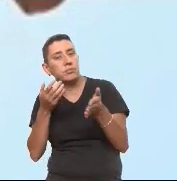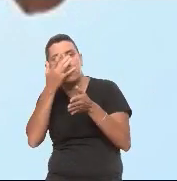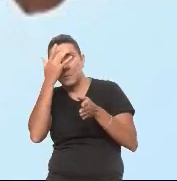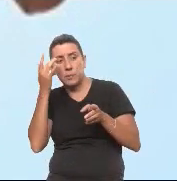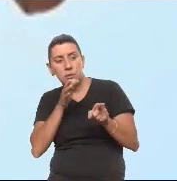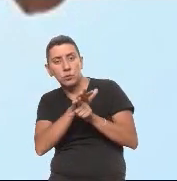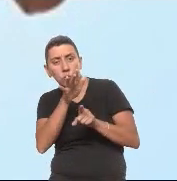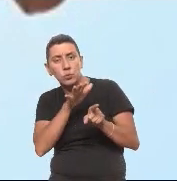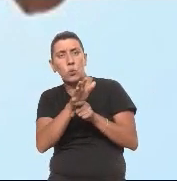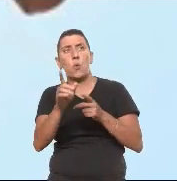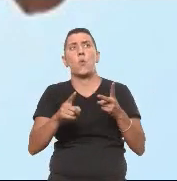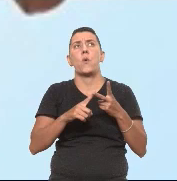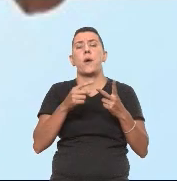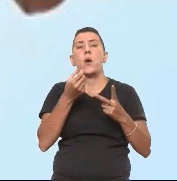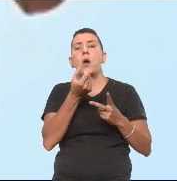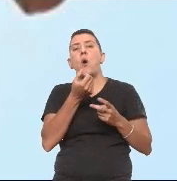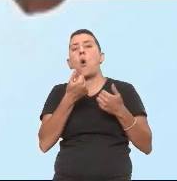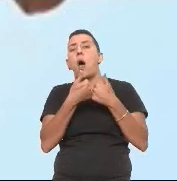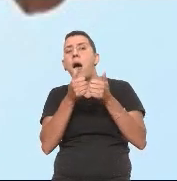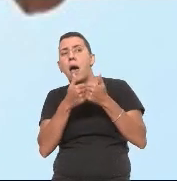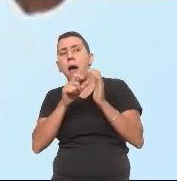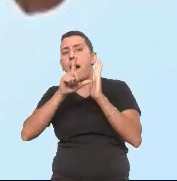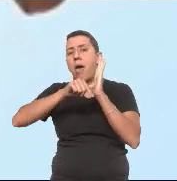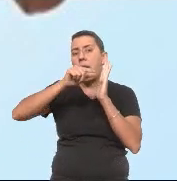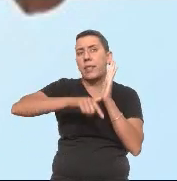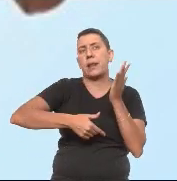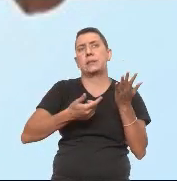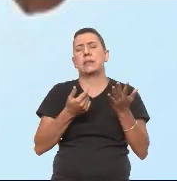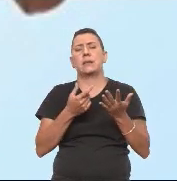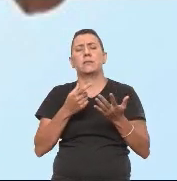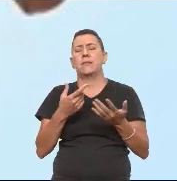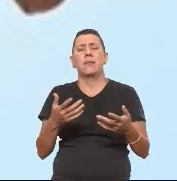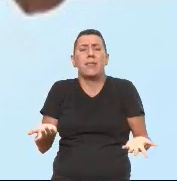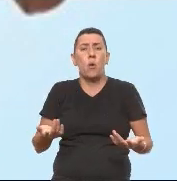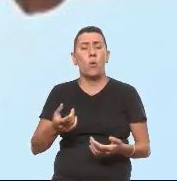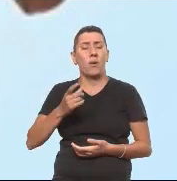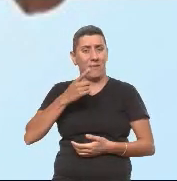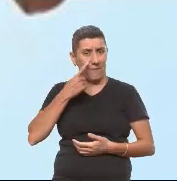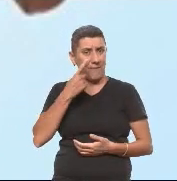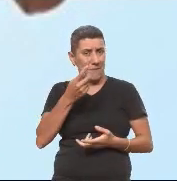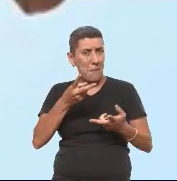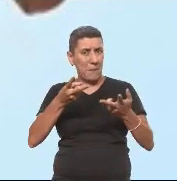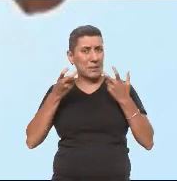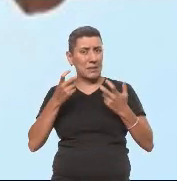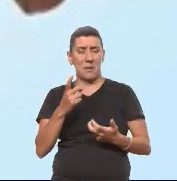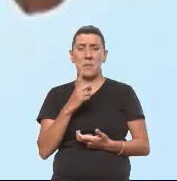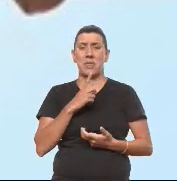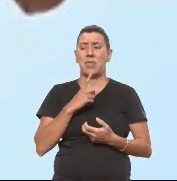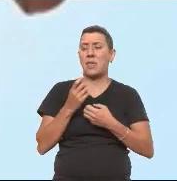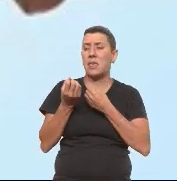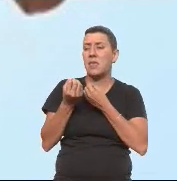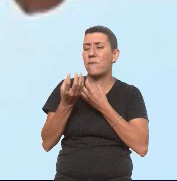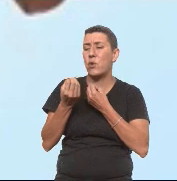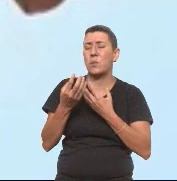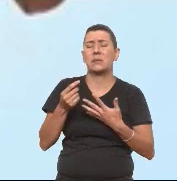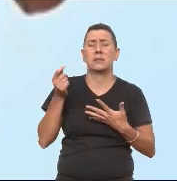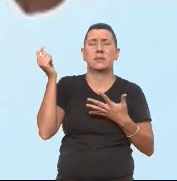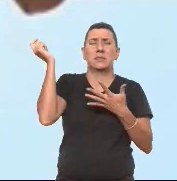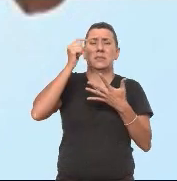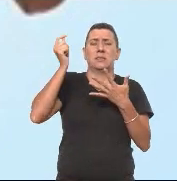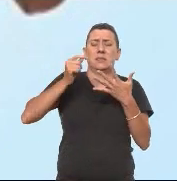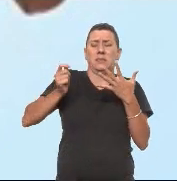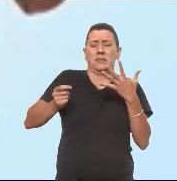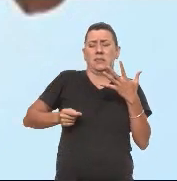embarcaram quantas desembarcaram Veja a quantidade de informação que eu posso ter quando eu tenho sensores eu tenho